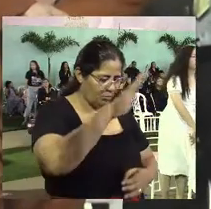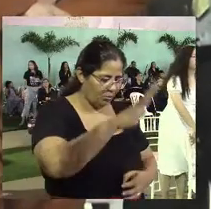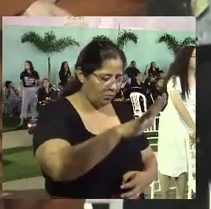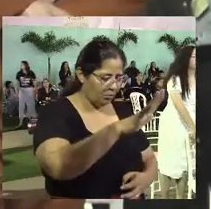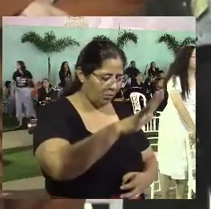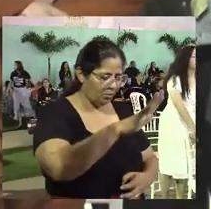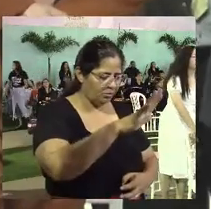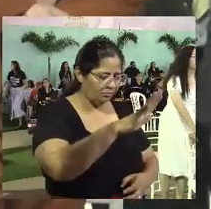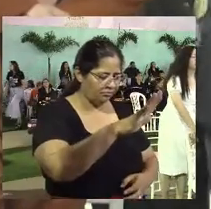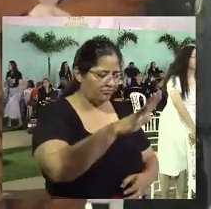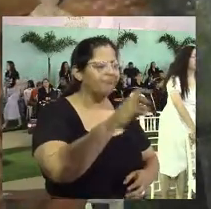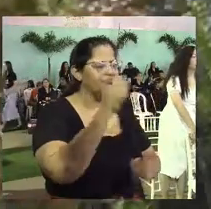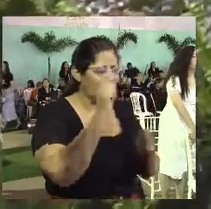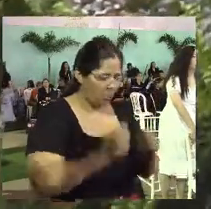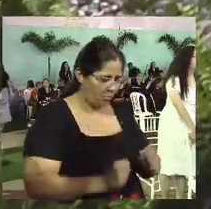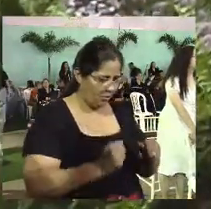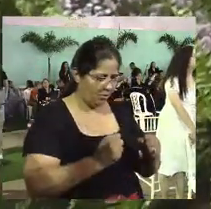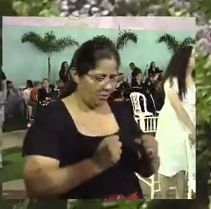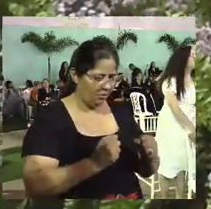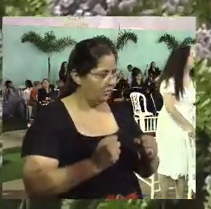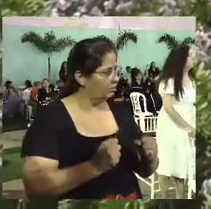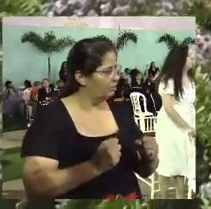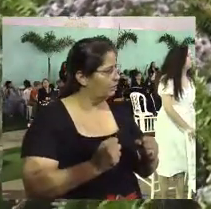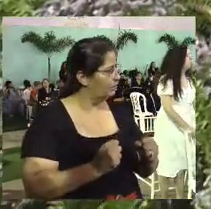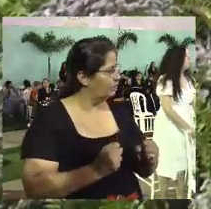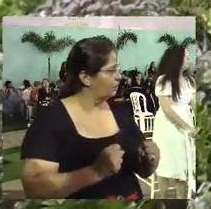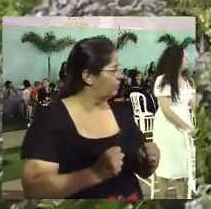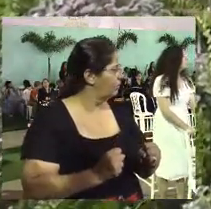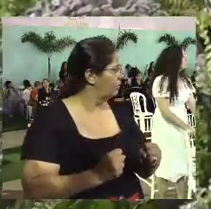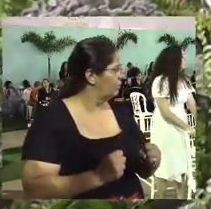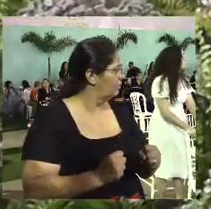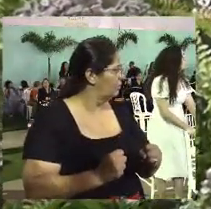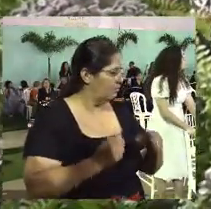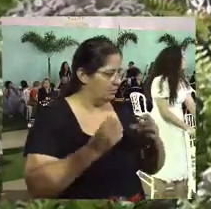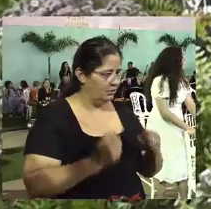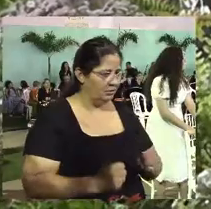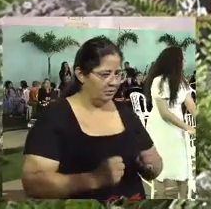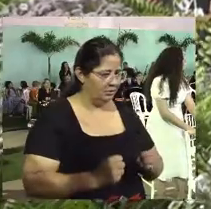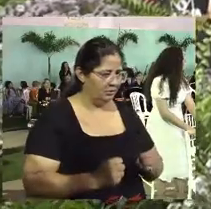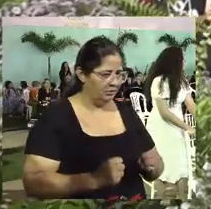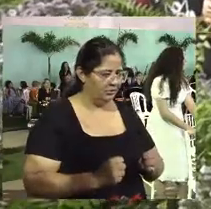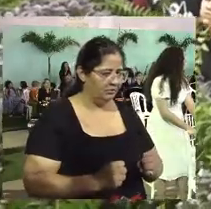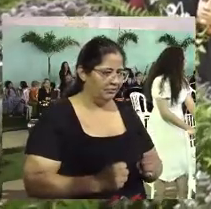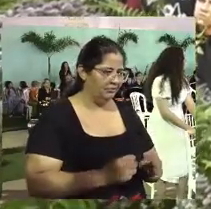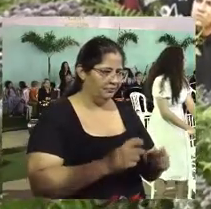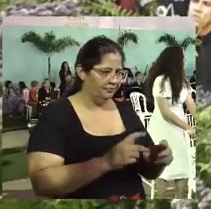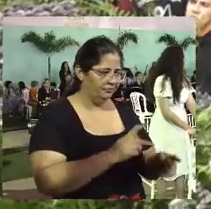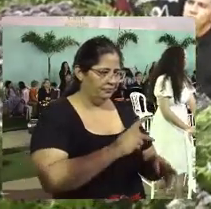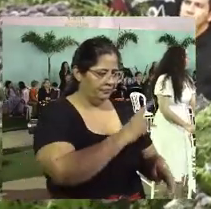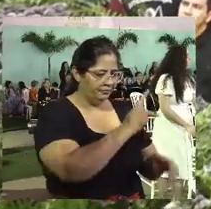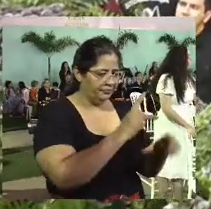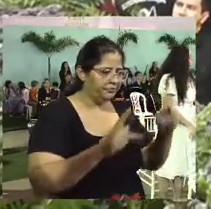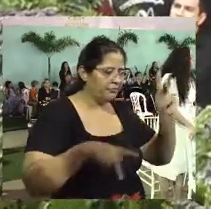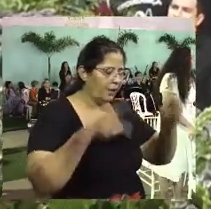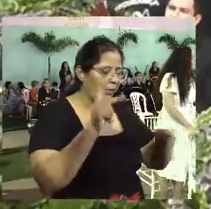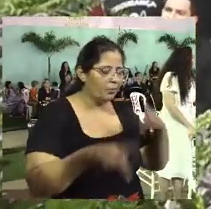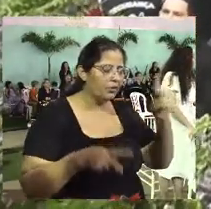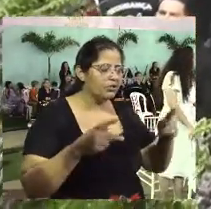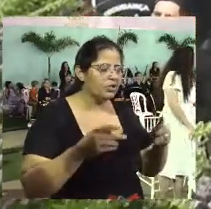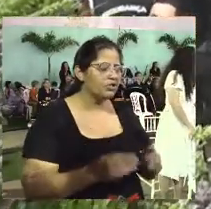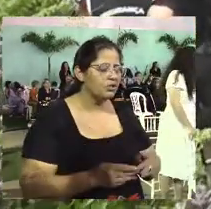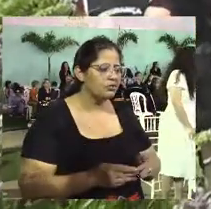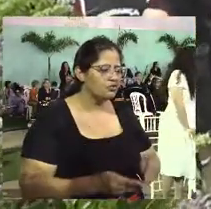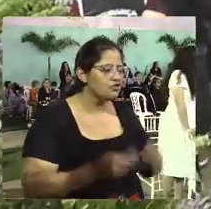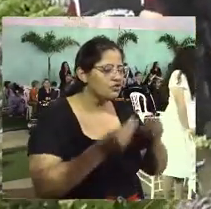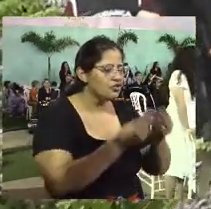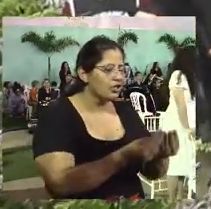você é um projeto que nós temos Imperatriz que eu já quero presentear o pastor com a camiseta é o projeto de como você chegar e